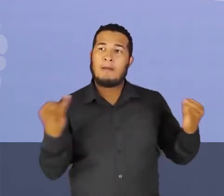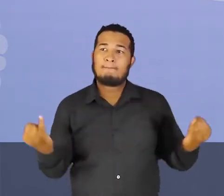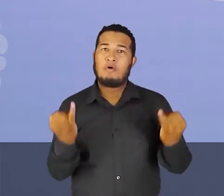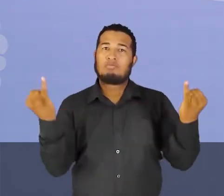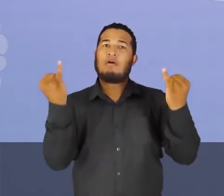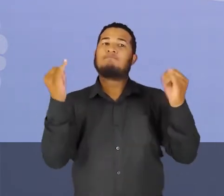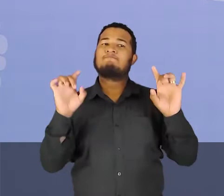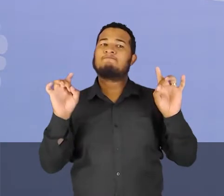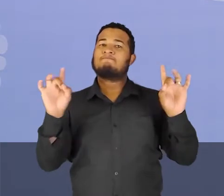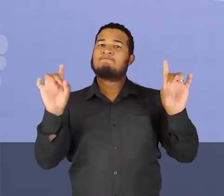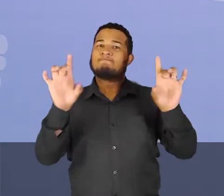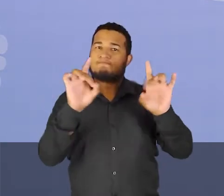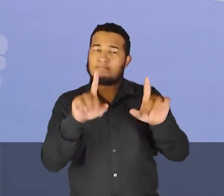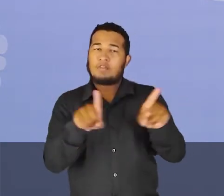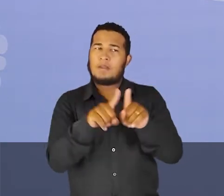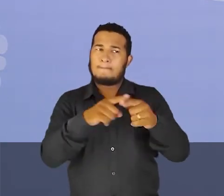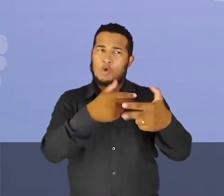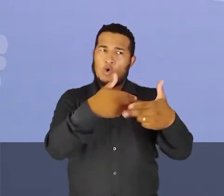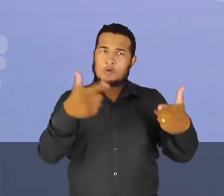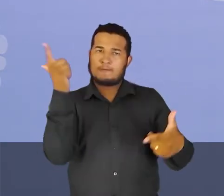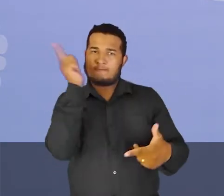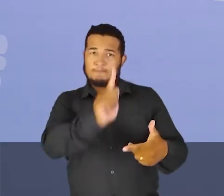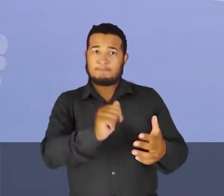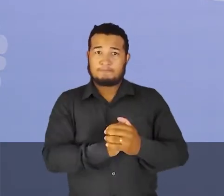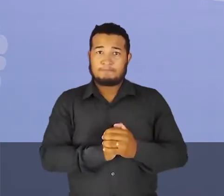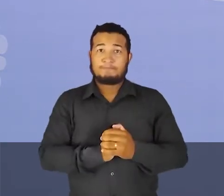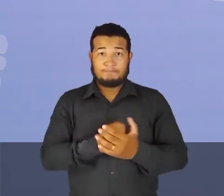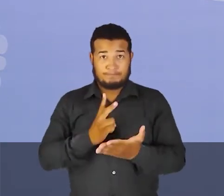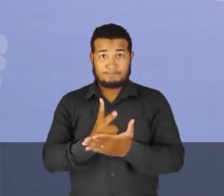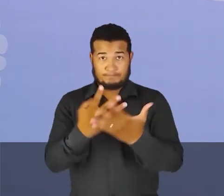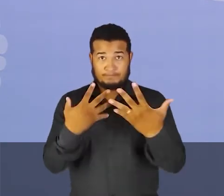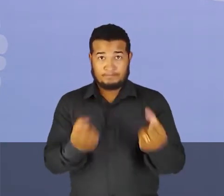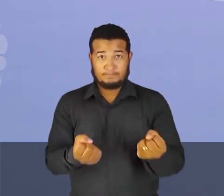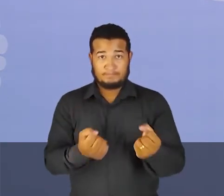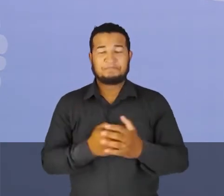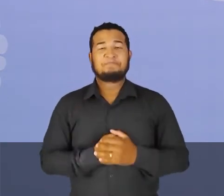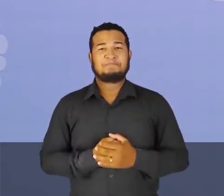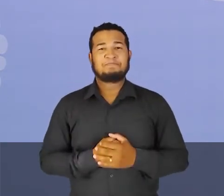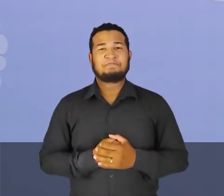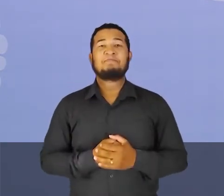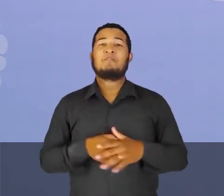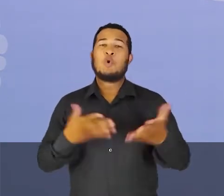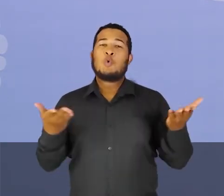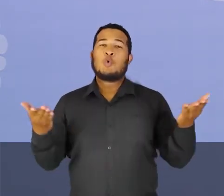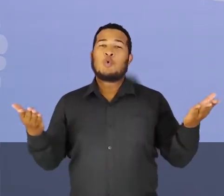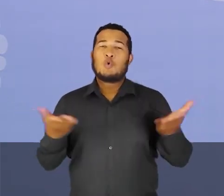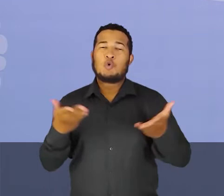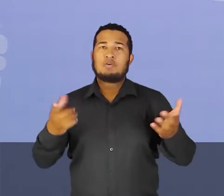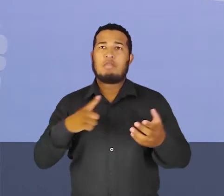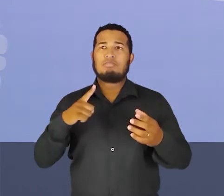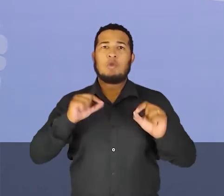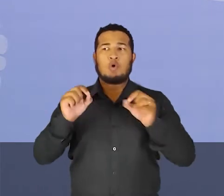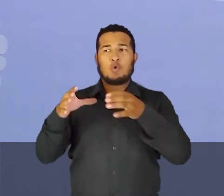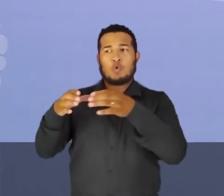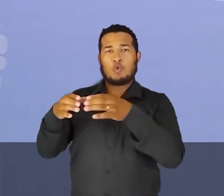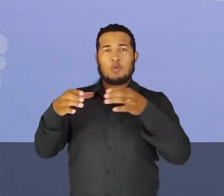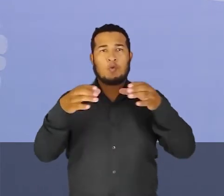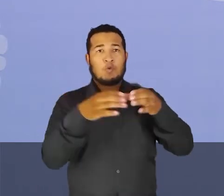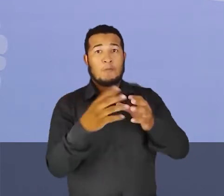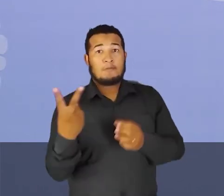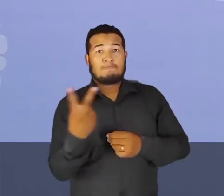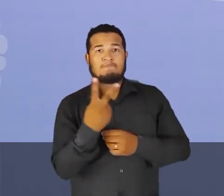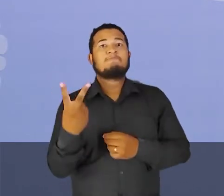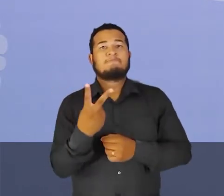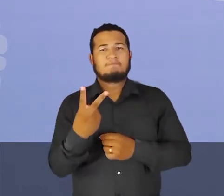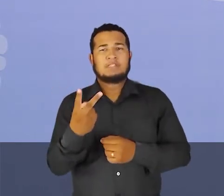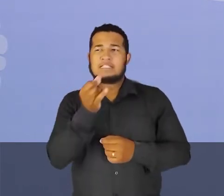geração dá às coisas e às próprias conquistas. Vamos seguir? Pois bem, e aí a gente vai começar falando então sobre dois grupos